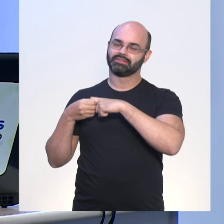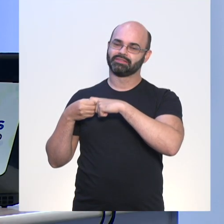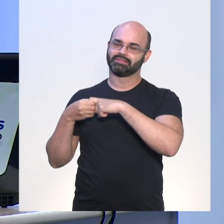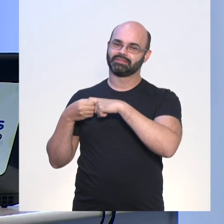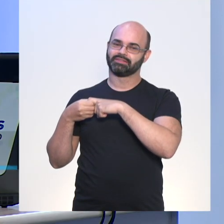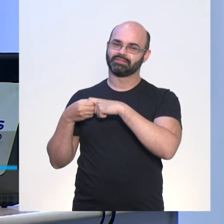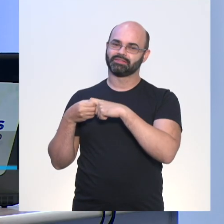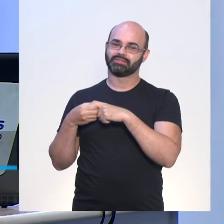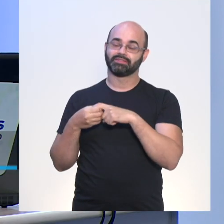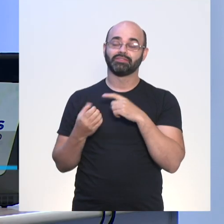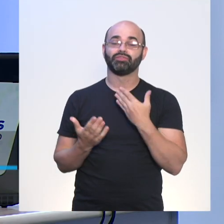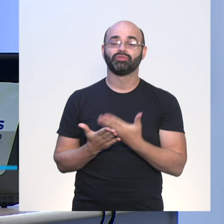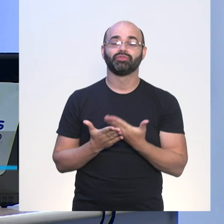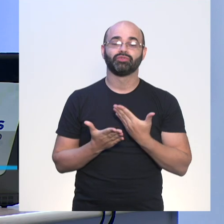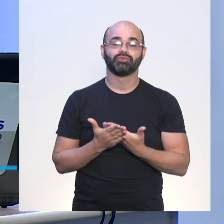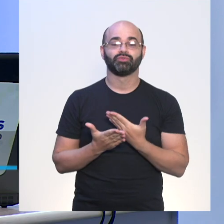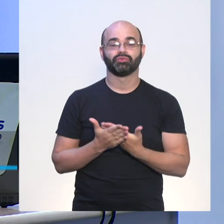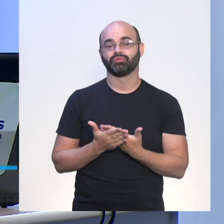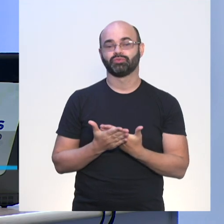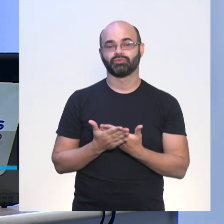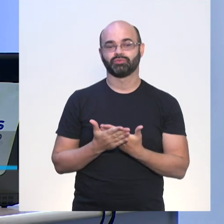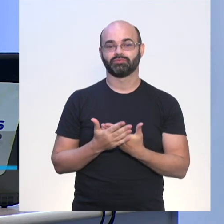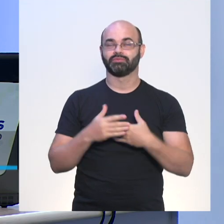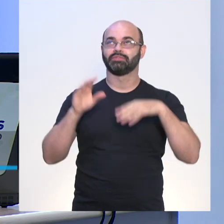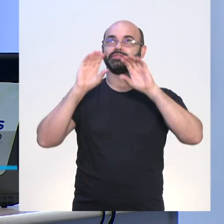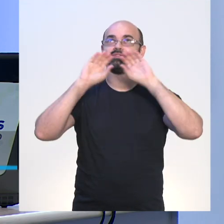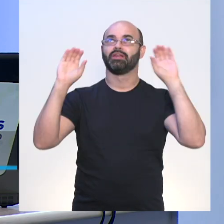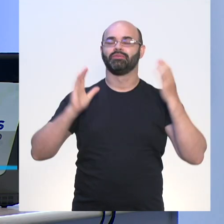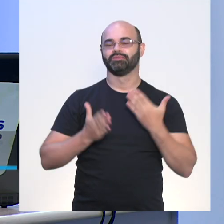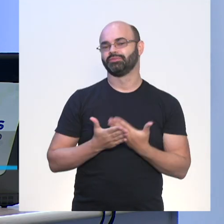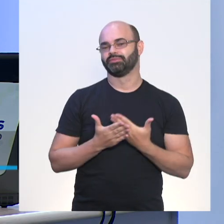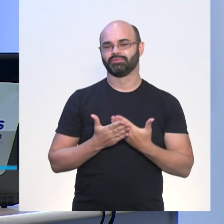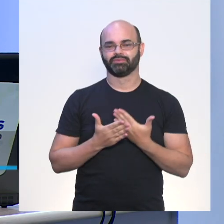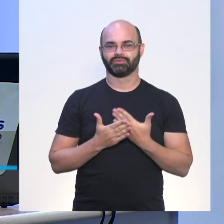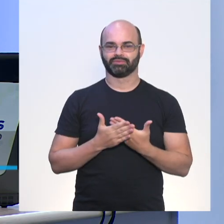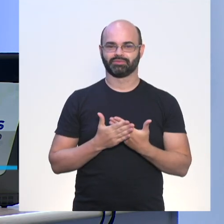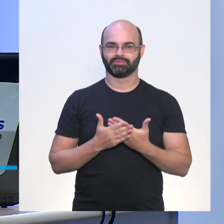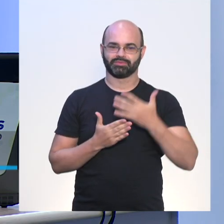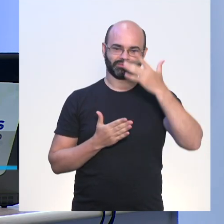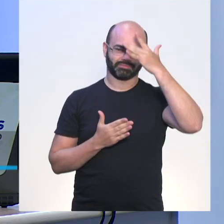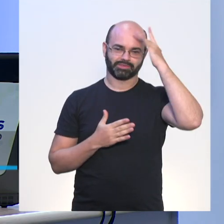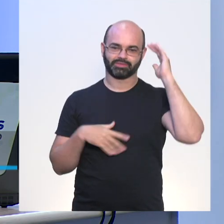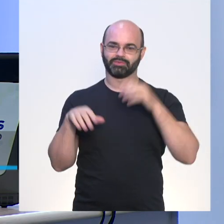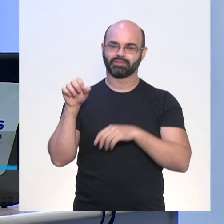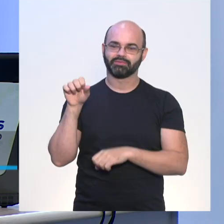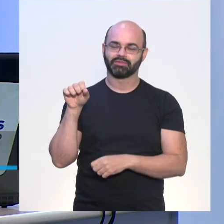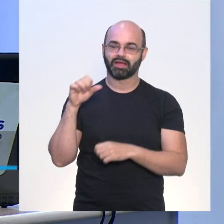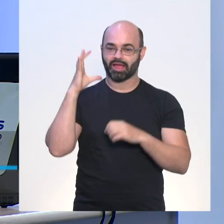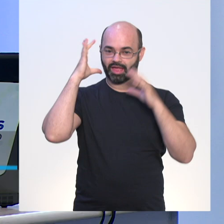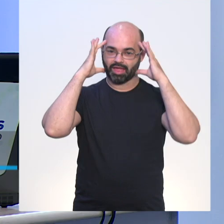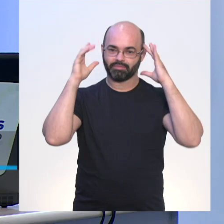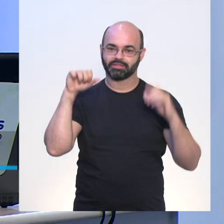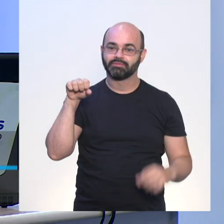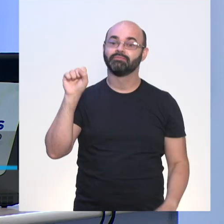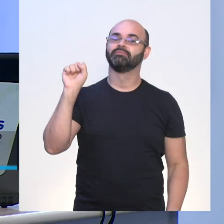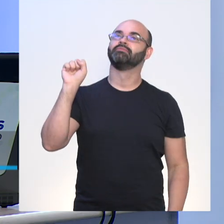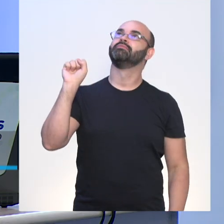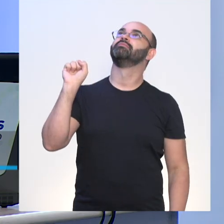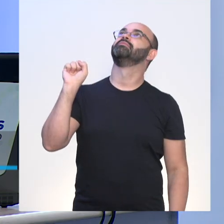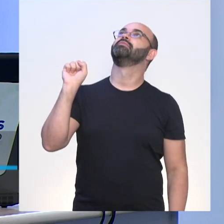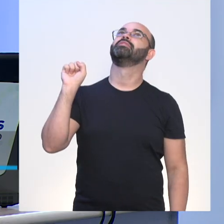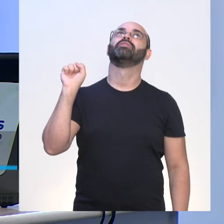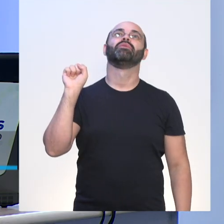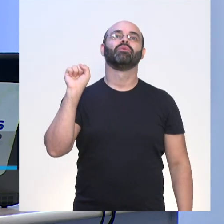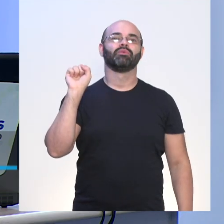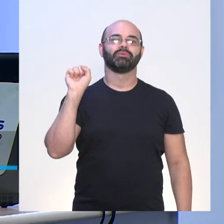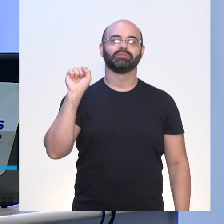o estudo, né, dos céus. Quando o homem levanta a sua cabeça para os céus e percebe que, nossa, como